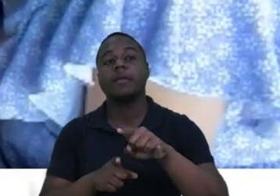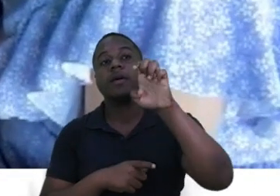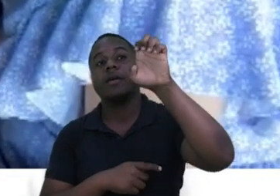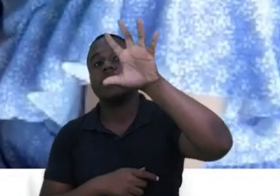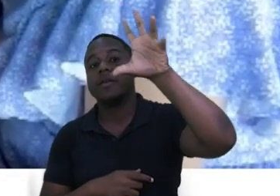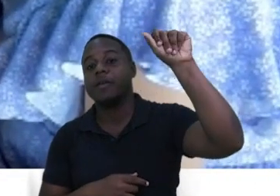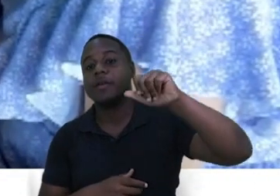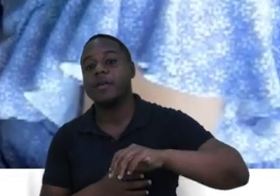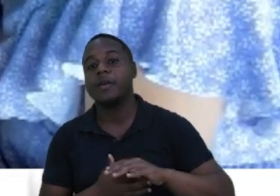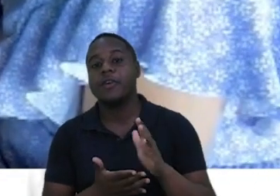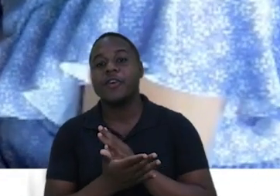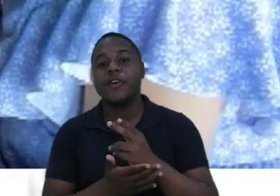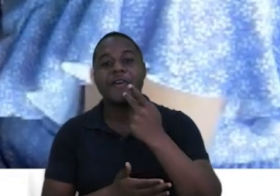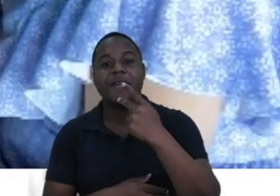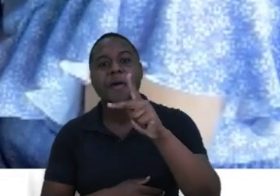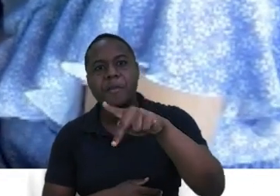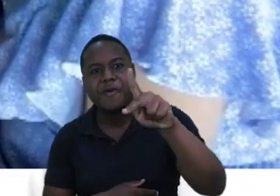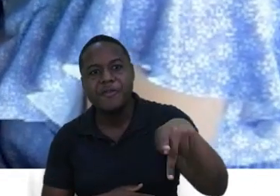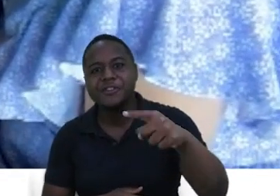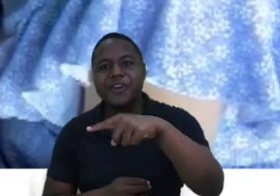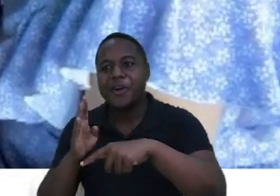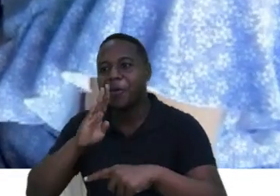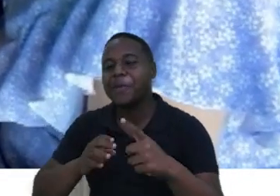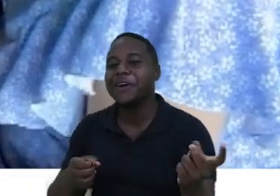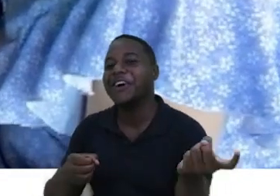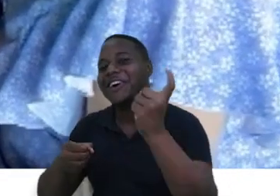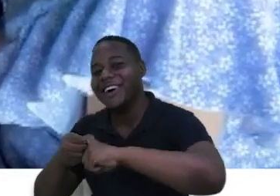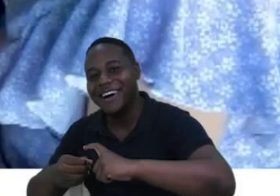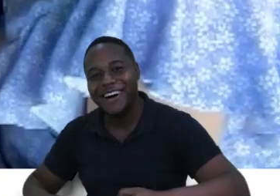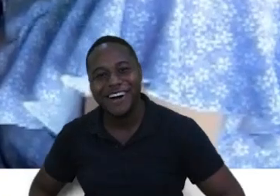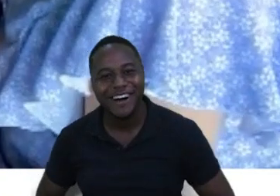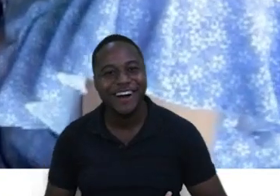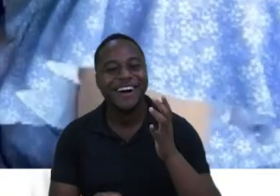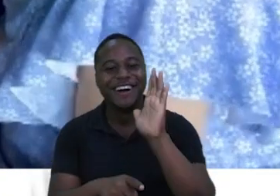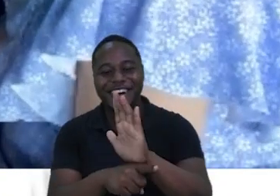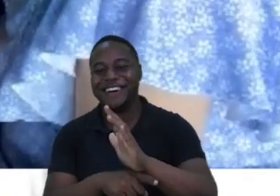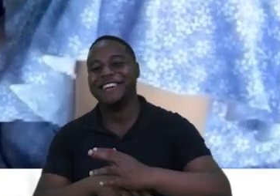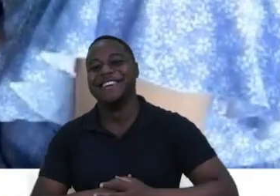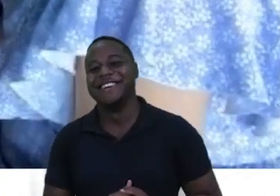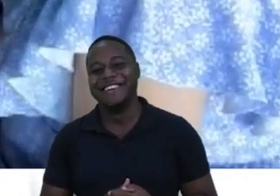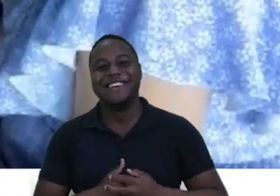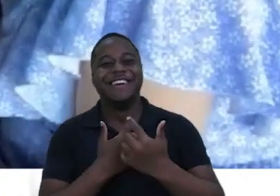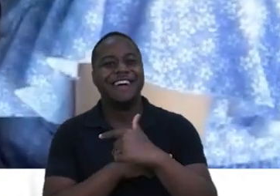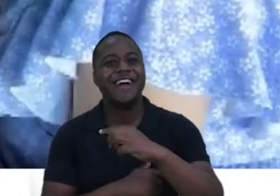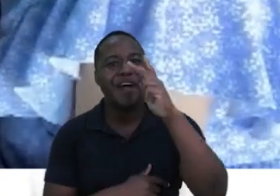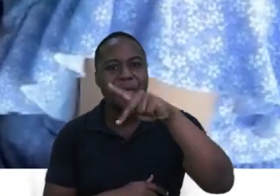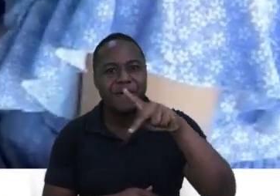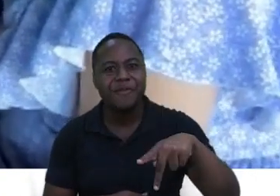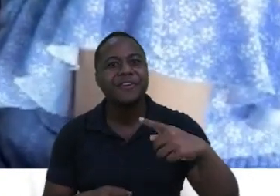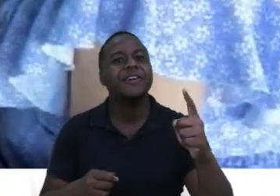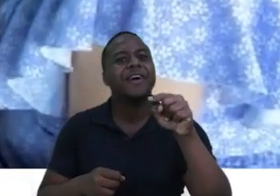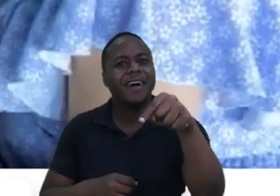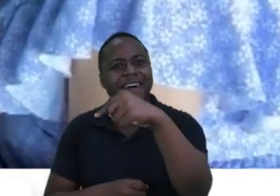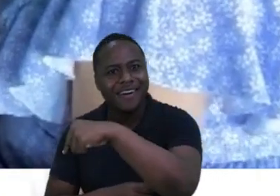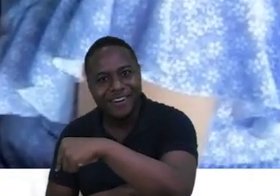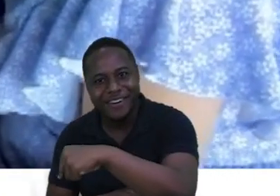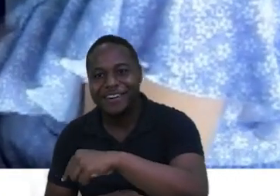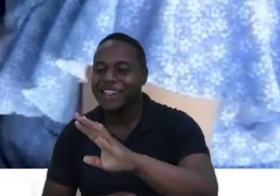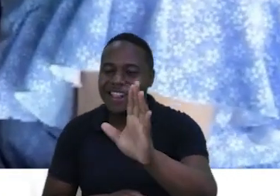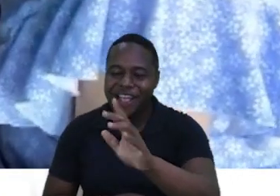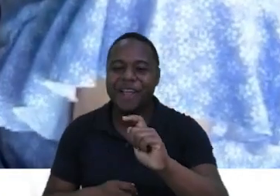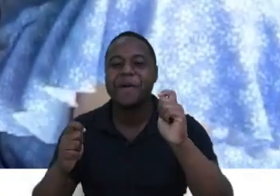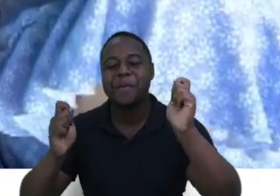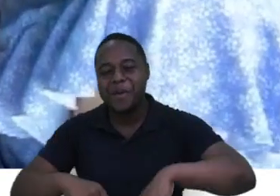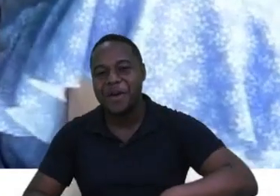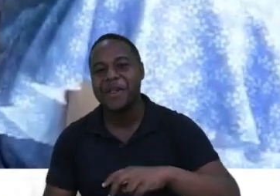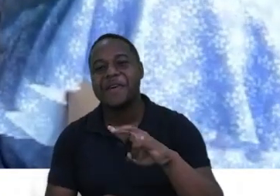um professor que foi deportado e todo mundo queria me ajudar de alguma forma. professor que foi deportado, baiano aí, peraí. Ficou